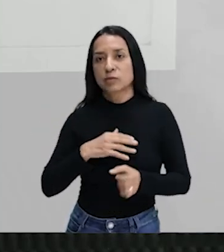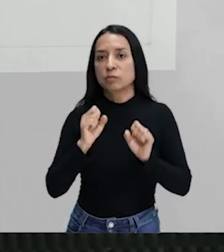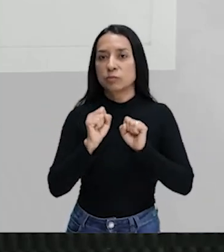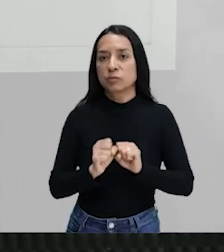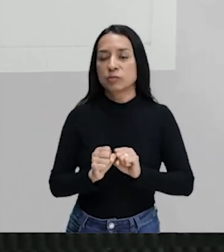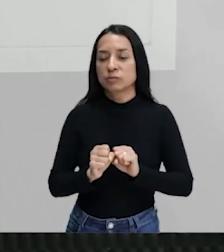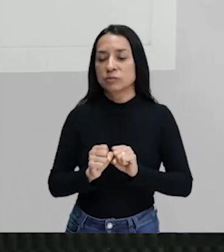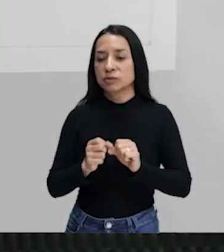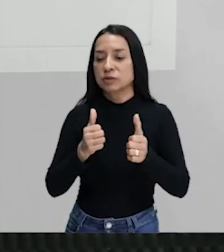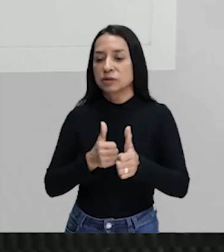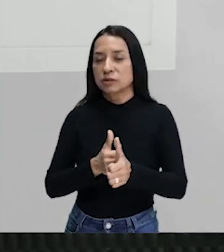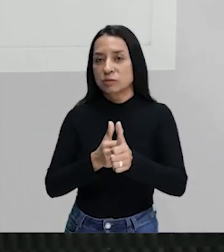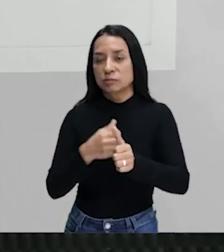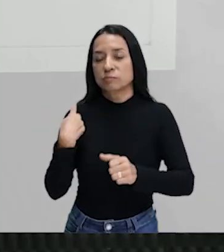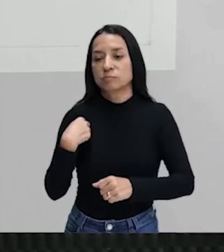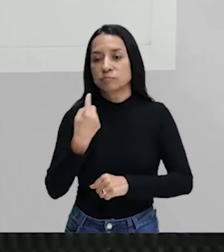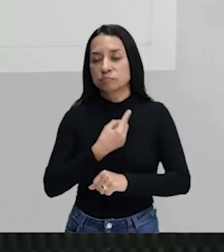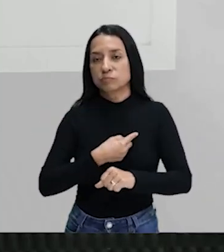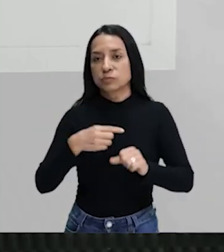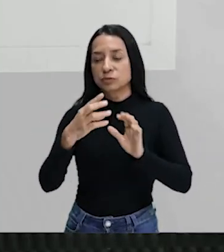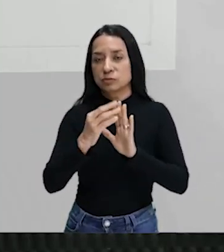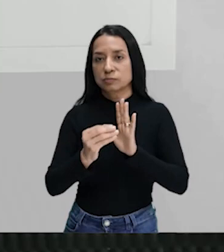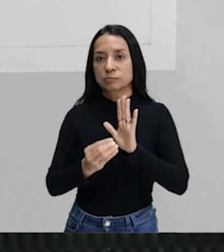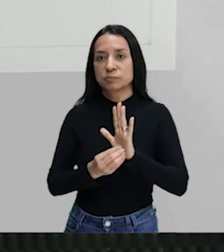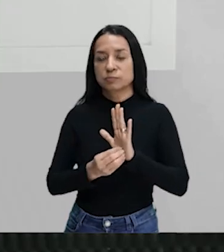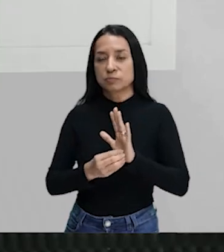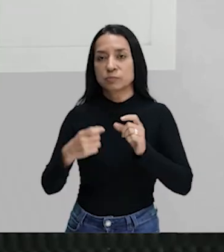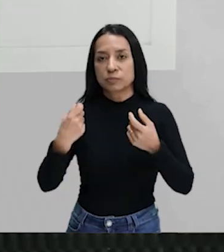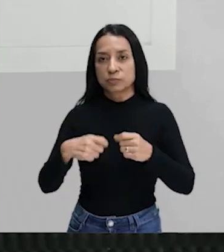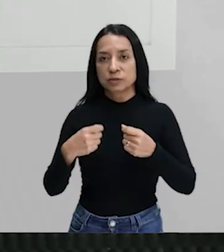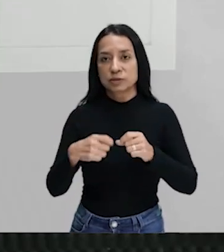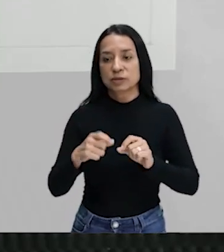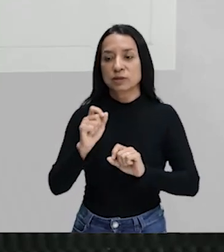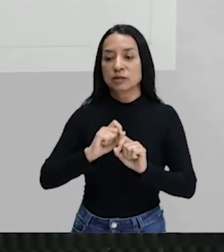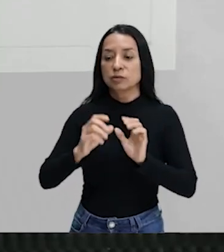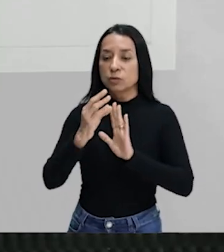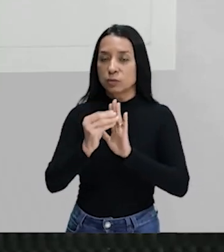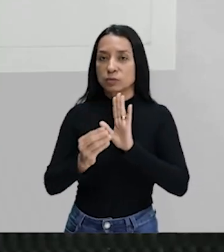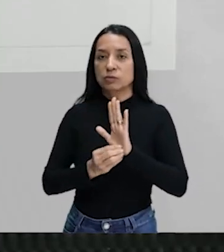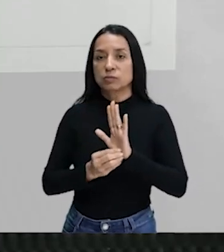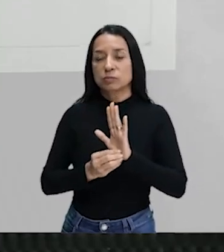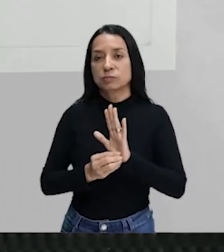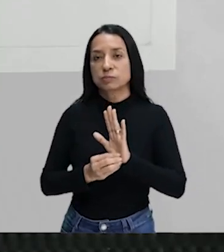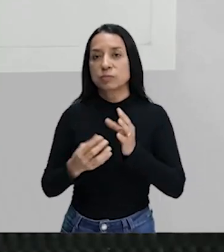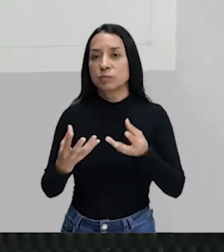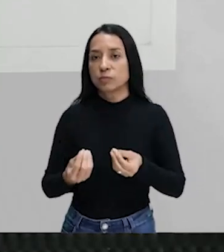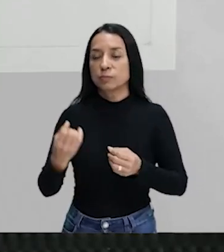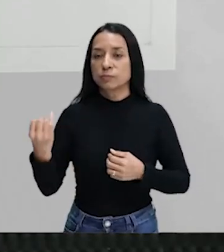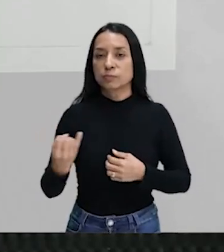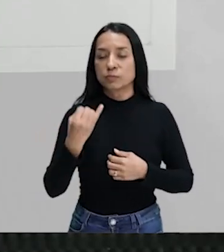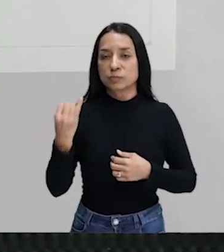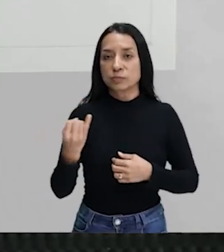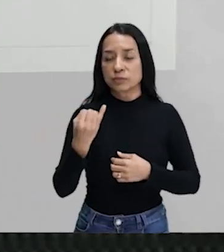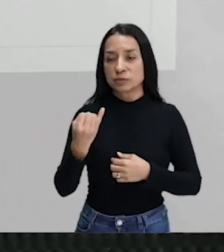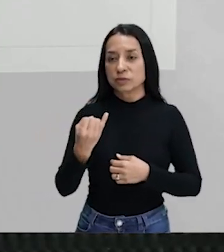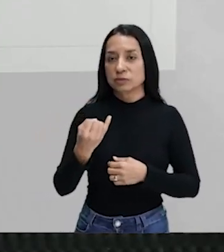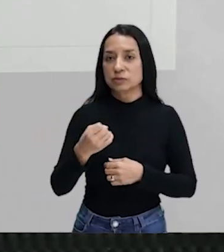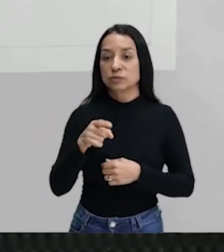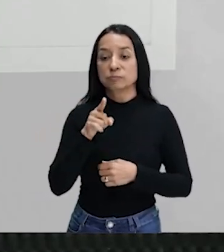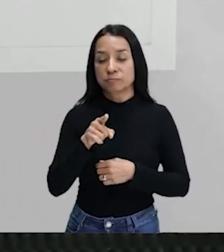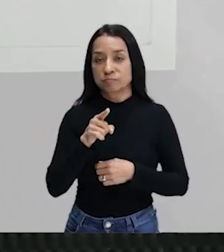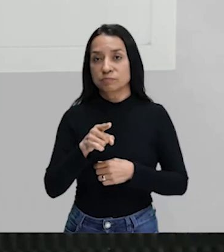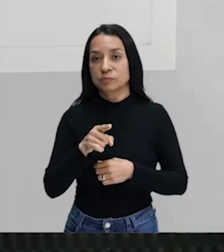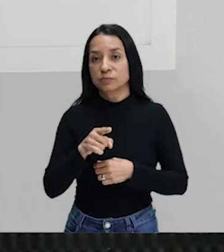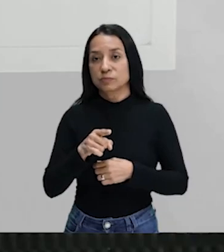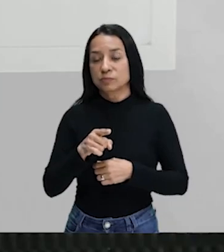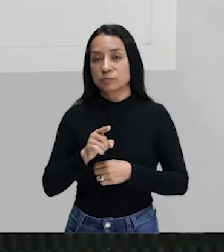poder acompanhar o nosso conteúdo e tu vais precisar desse conteúdo. É um conteúdo muito importante para ti, útil,